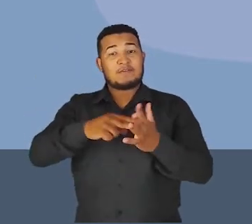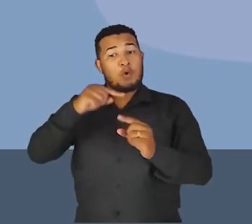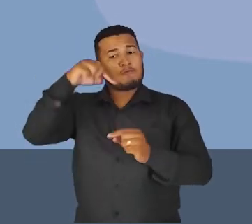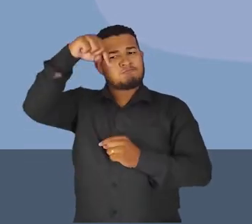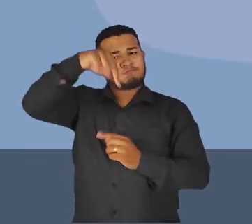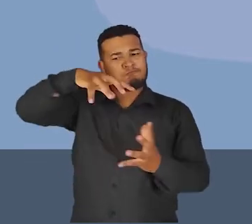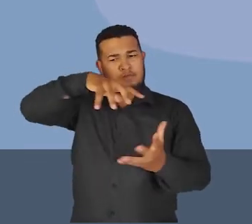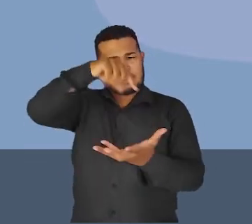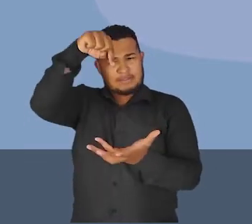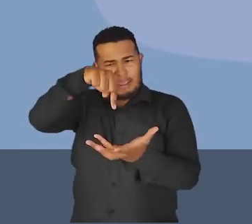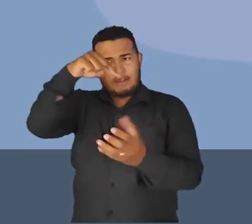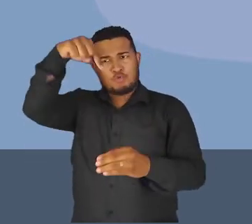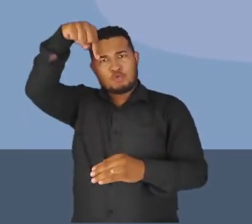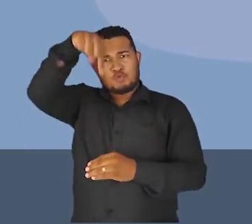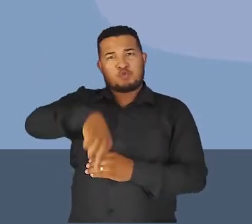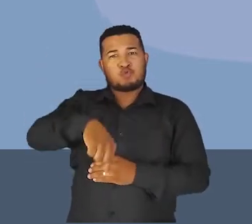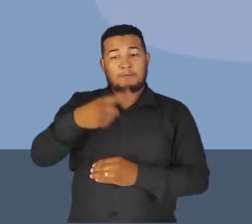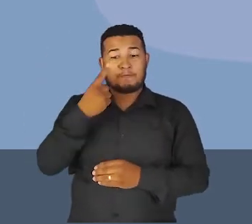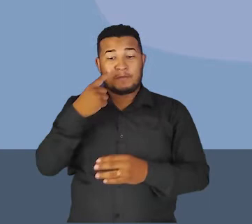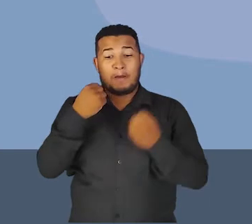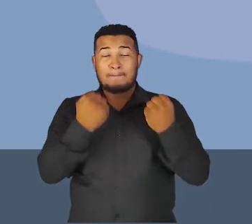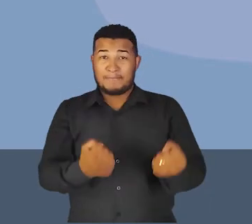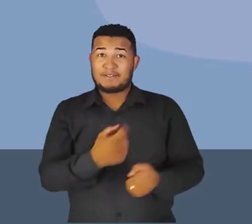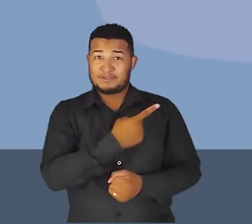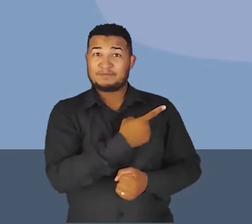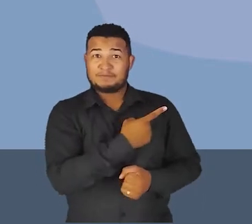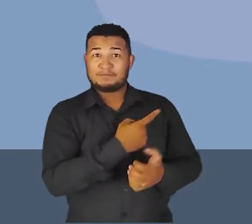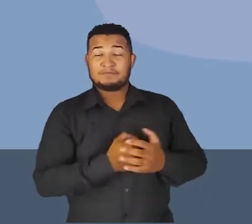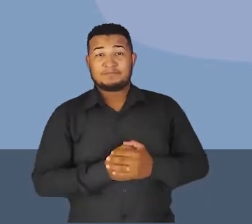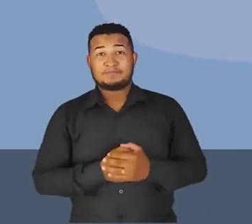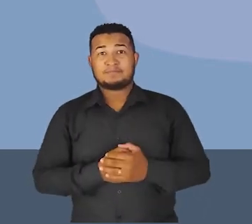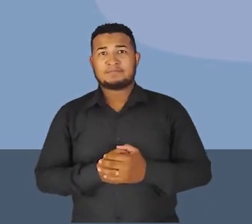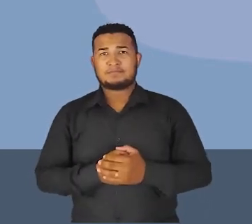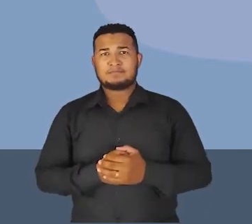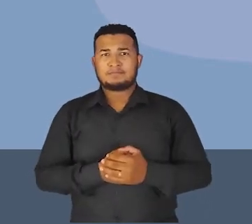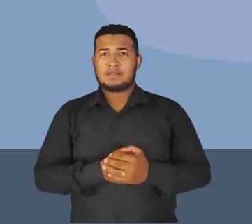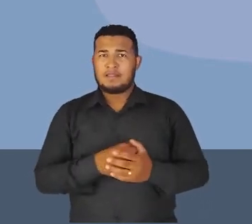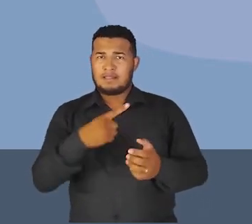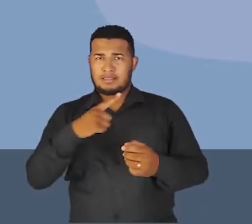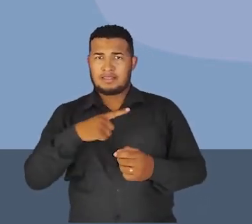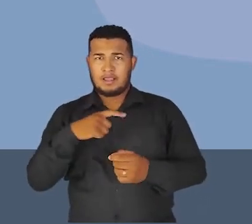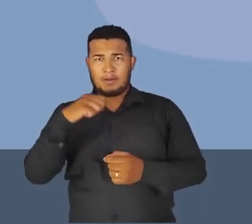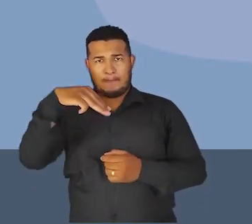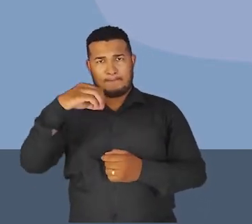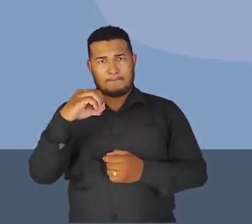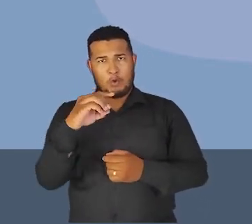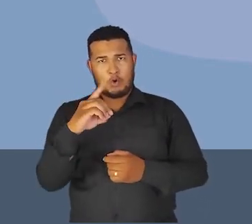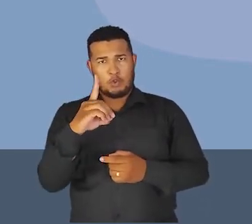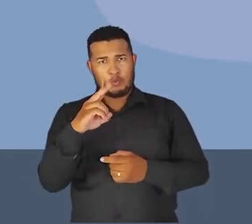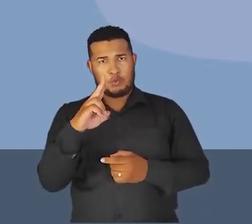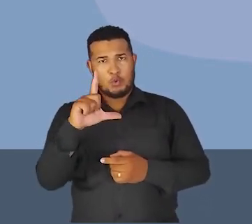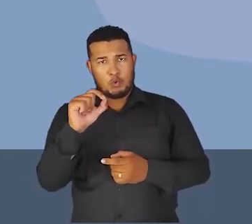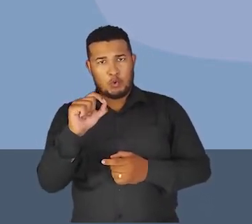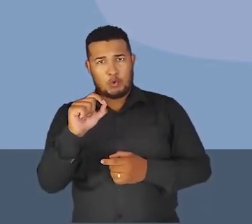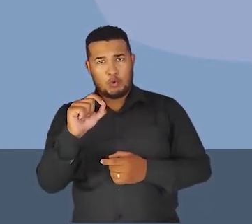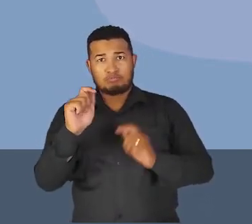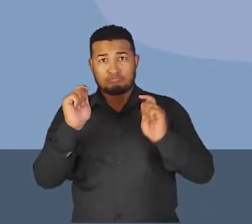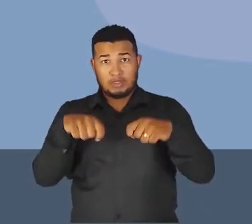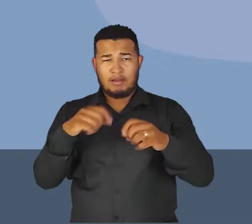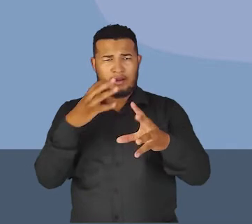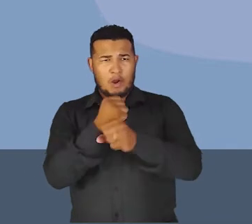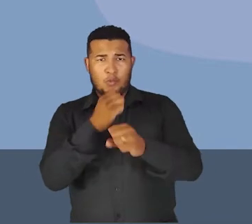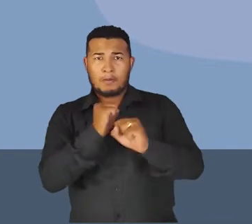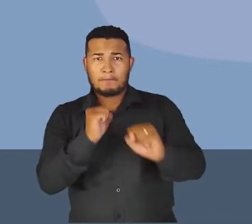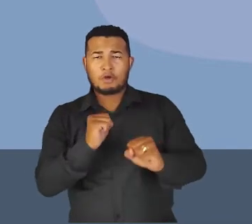Terra. Então está ali, ó, olha a força-peso ali. Essa força-peso tem um módulo? Tem. Nós podemos calcular o módulo da força-peso?